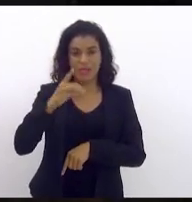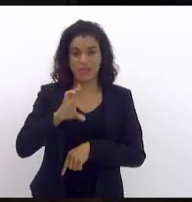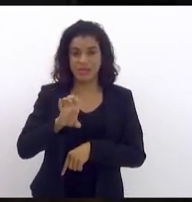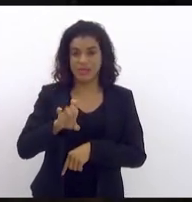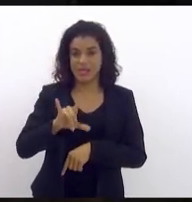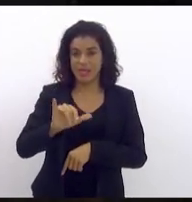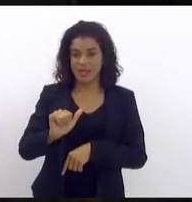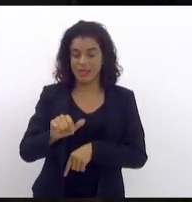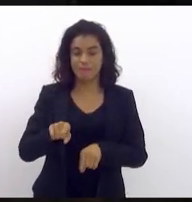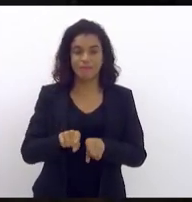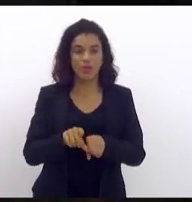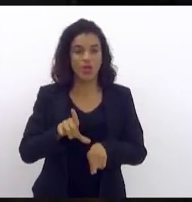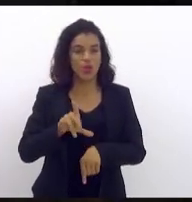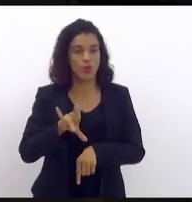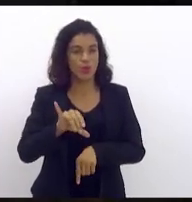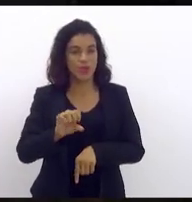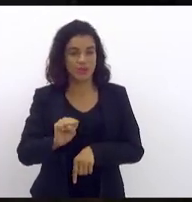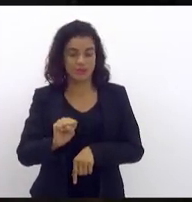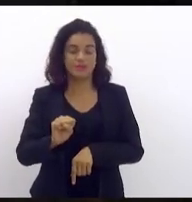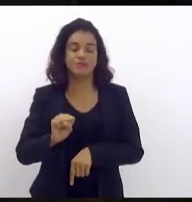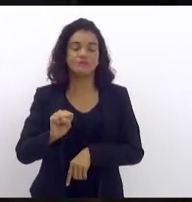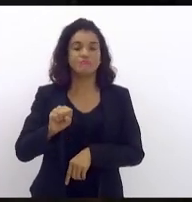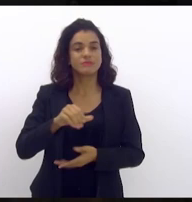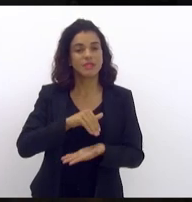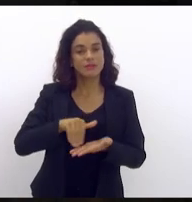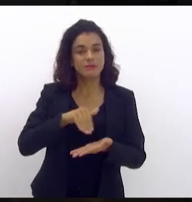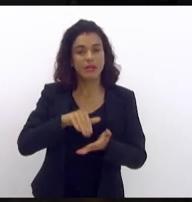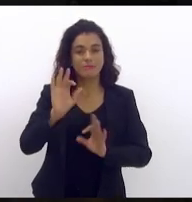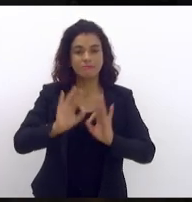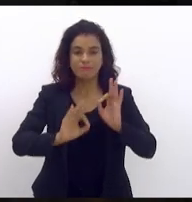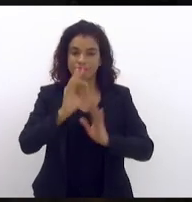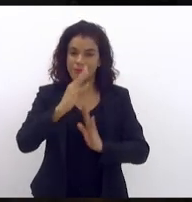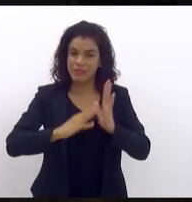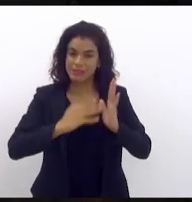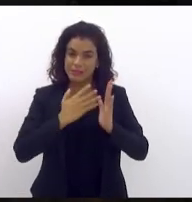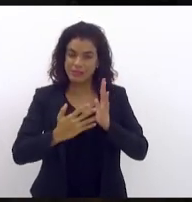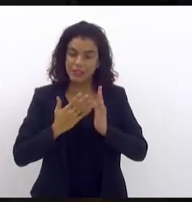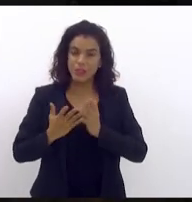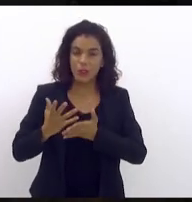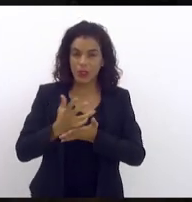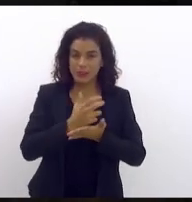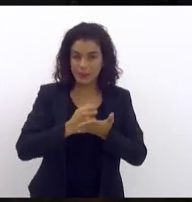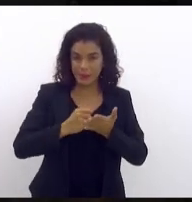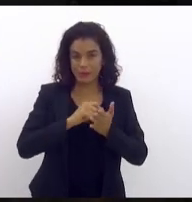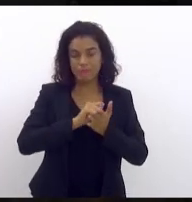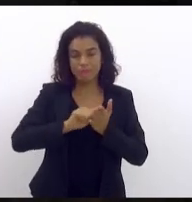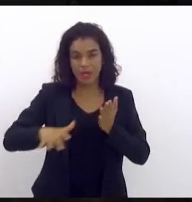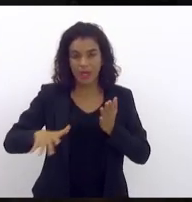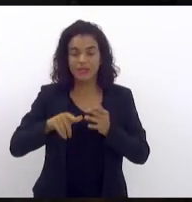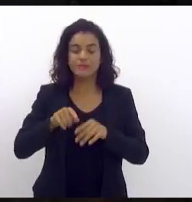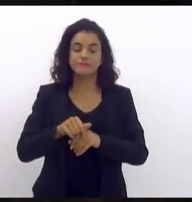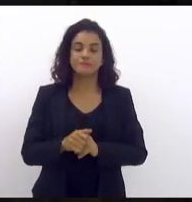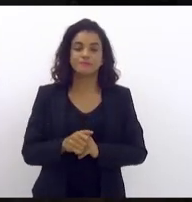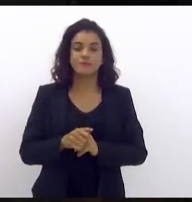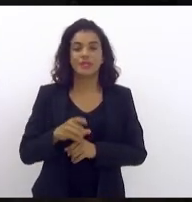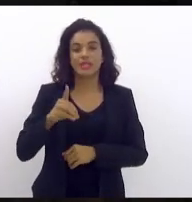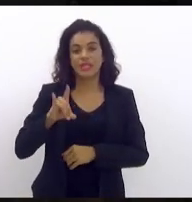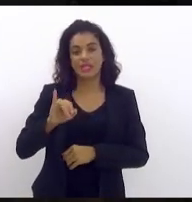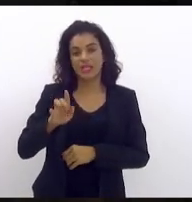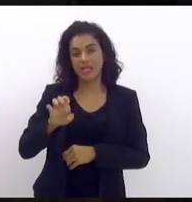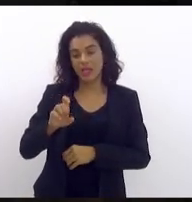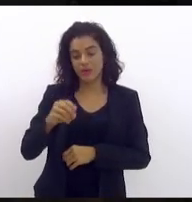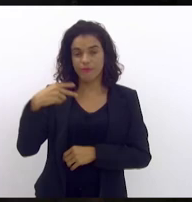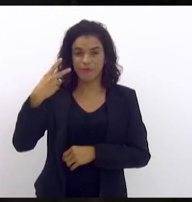luí Fernandes também secretário de planejamento e orçamento do Município de Magé Diego graciani